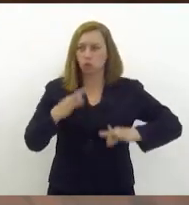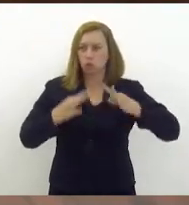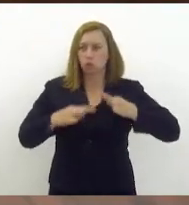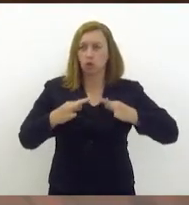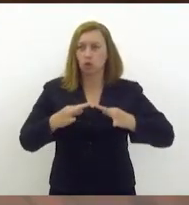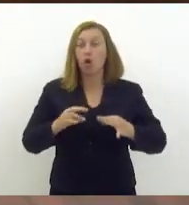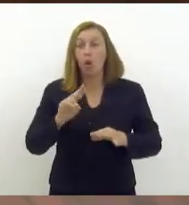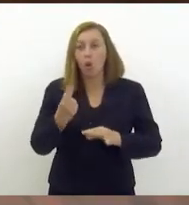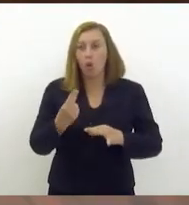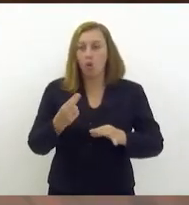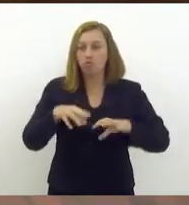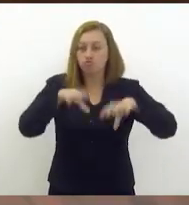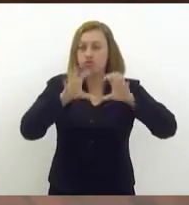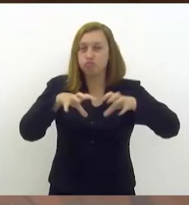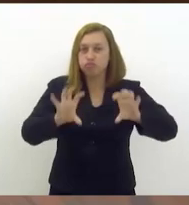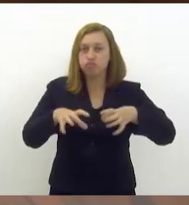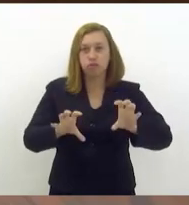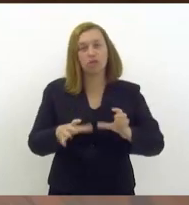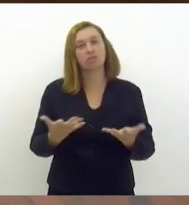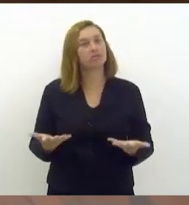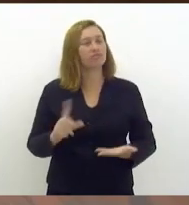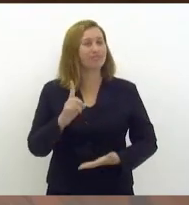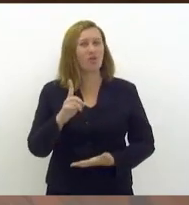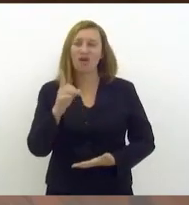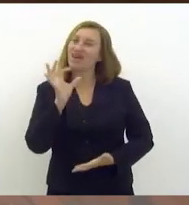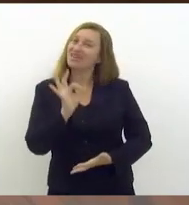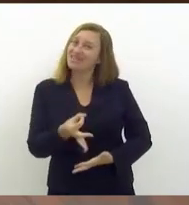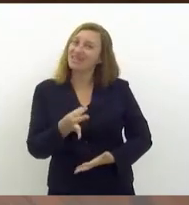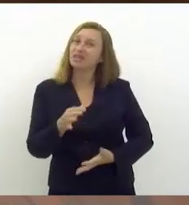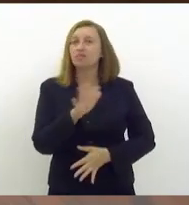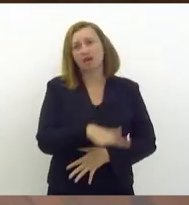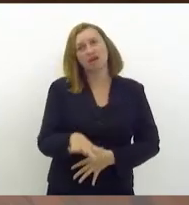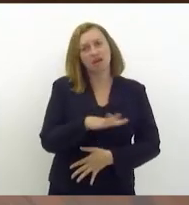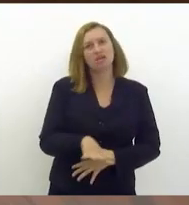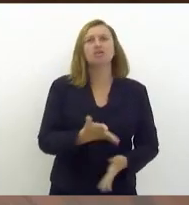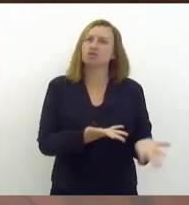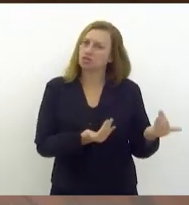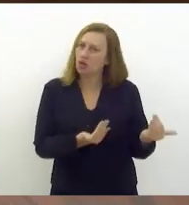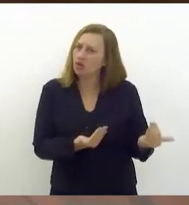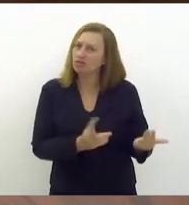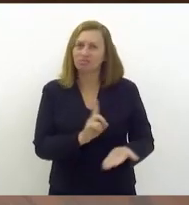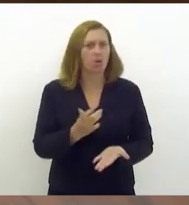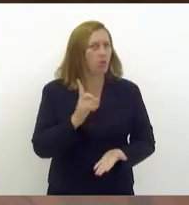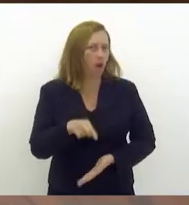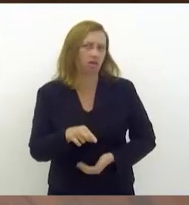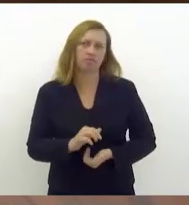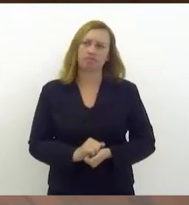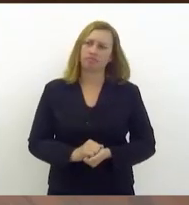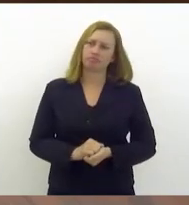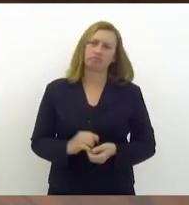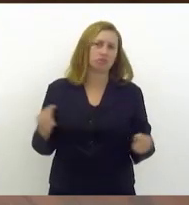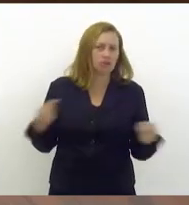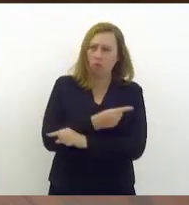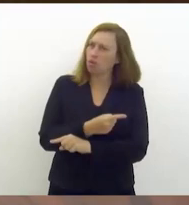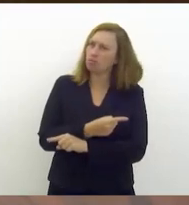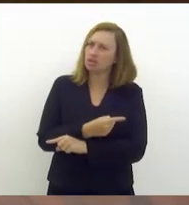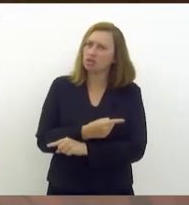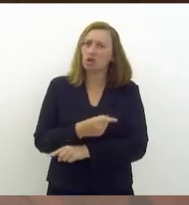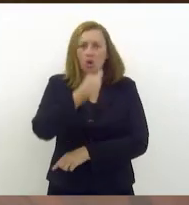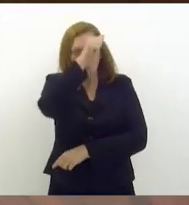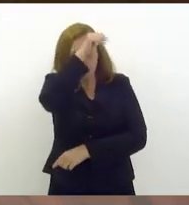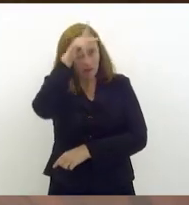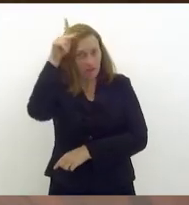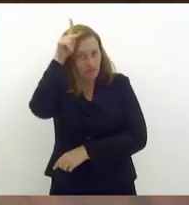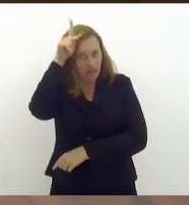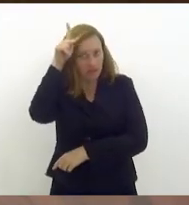não é algo apropriado para crianças e jovens não é o prefeito